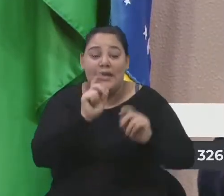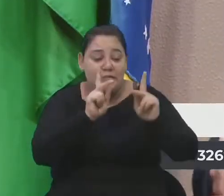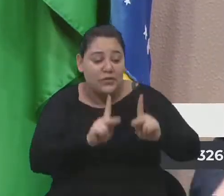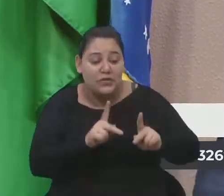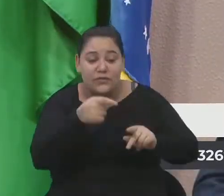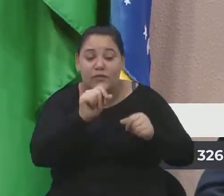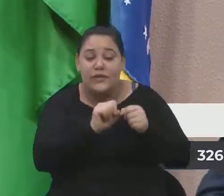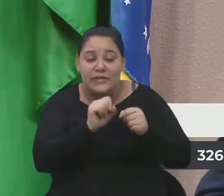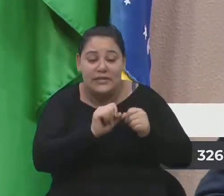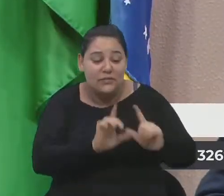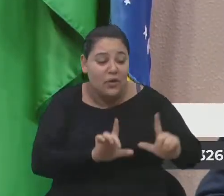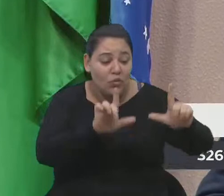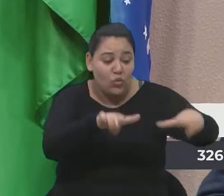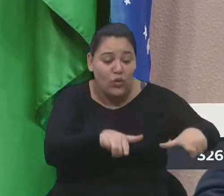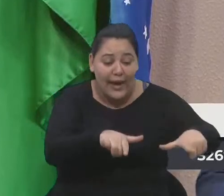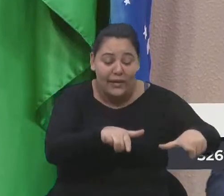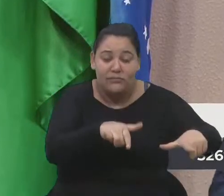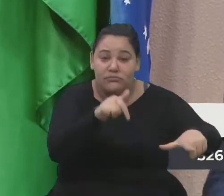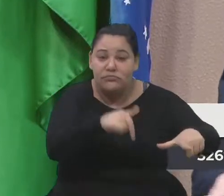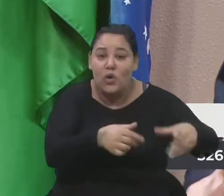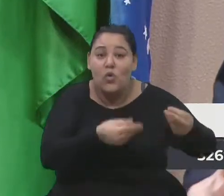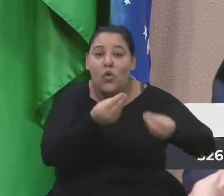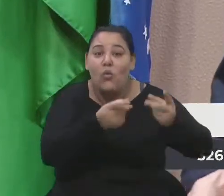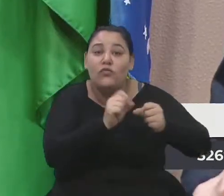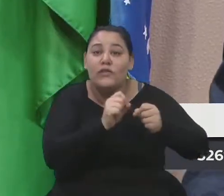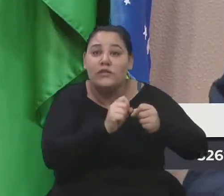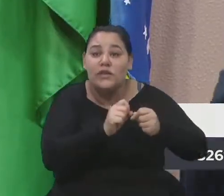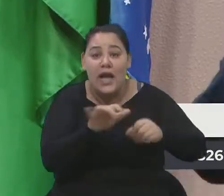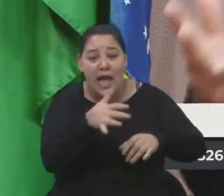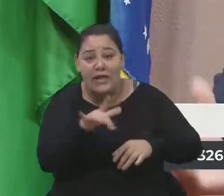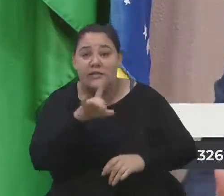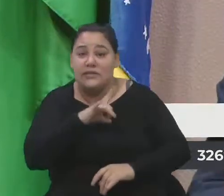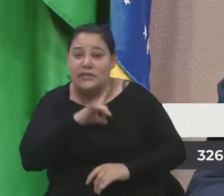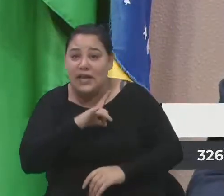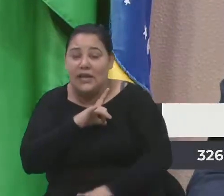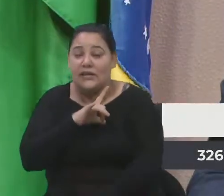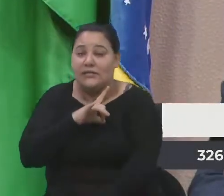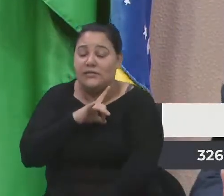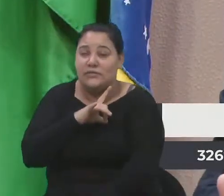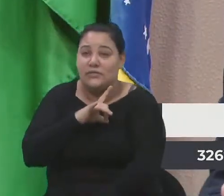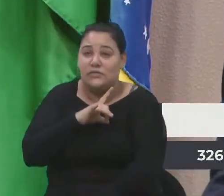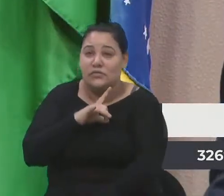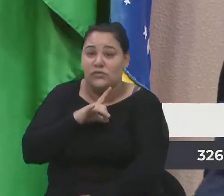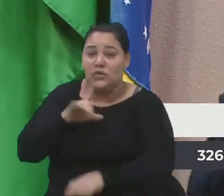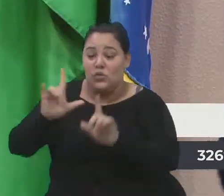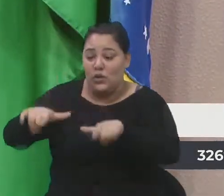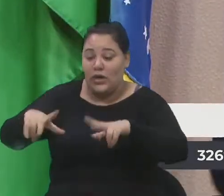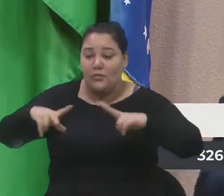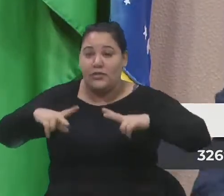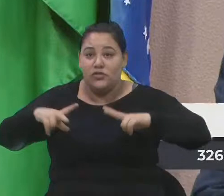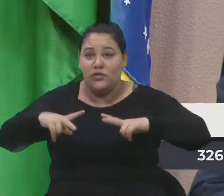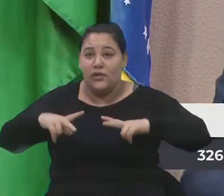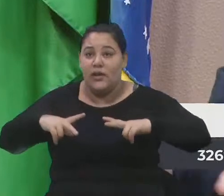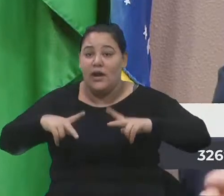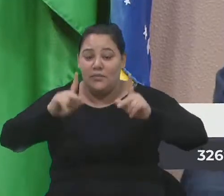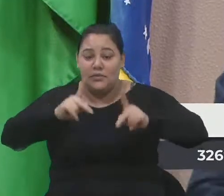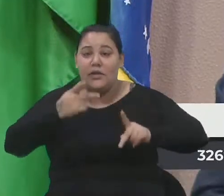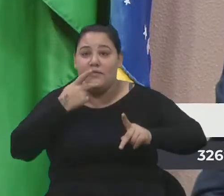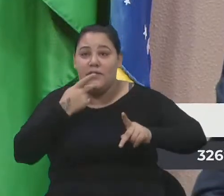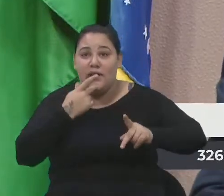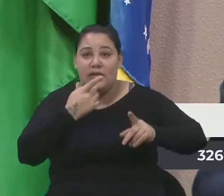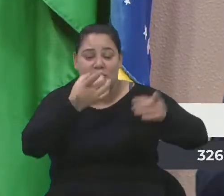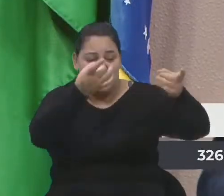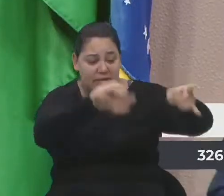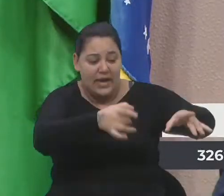aonde colocar? Às vezes tem um aterro particular, onde o cara diz, pode descarregar lá que eu vou fazer um